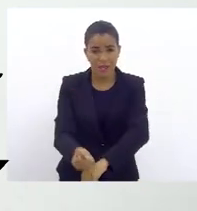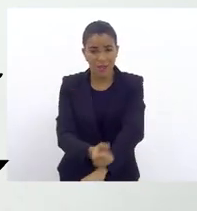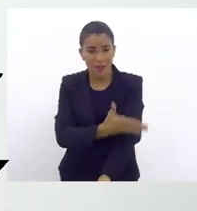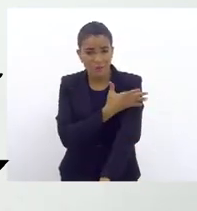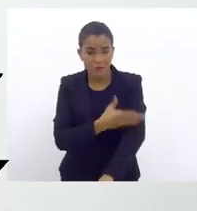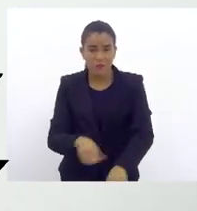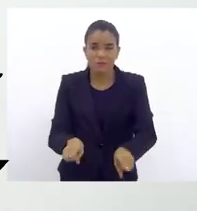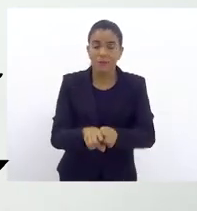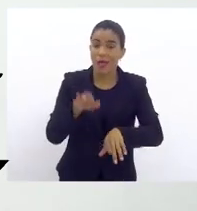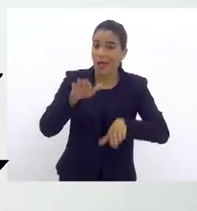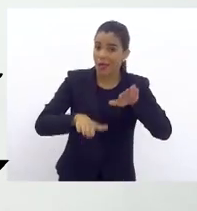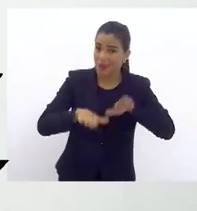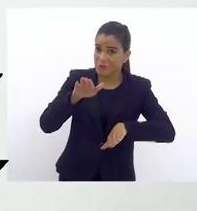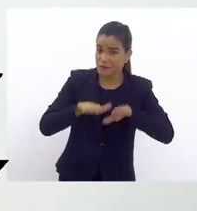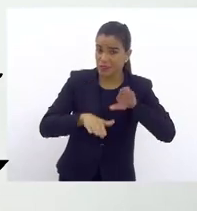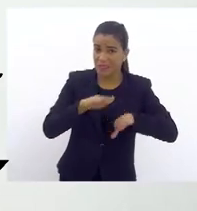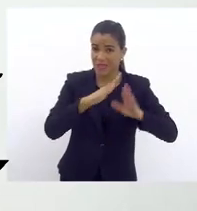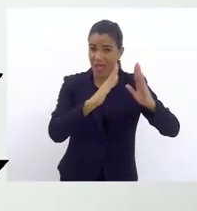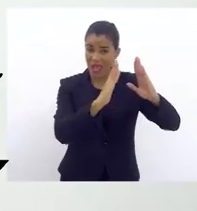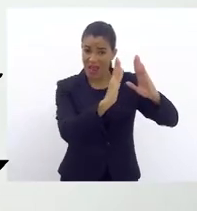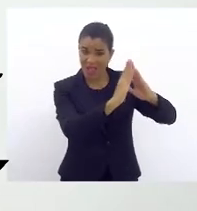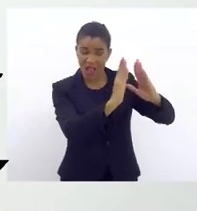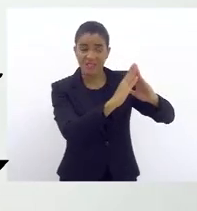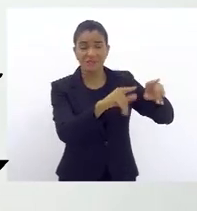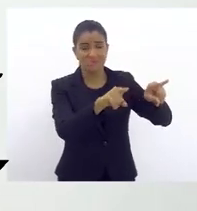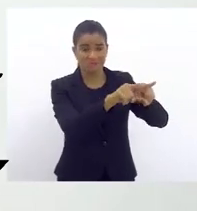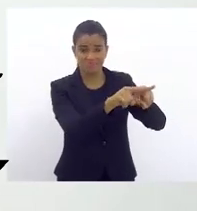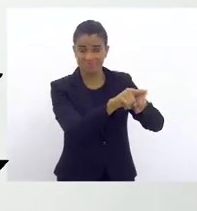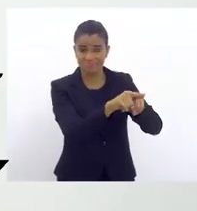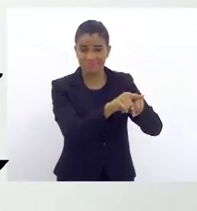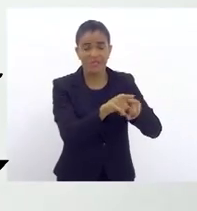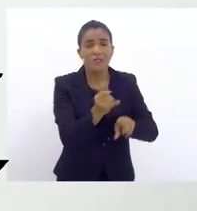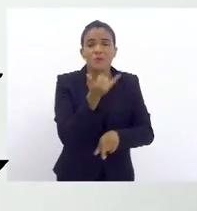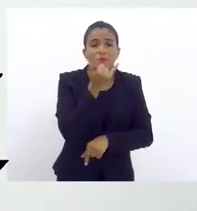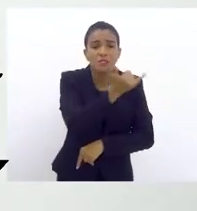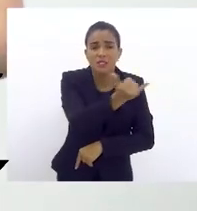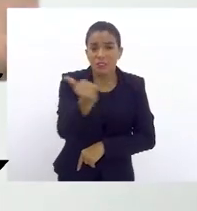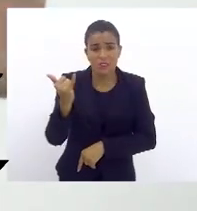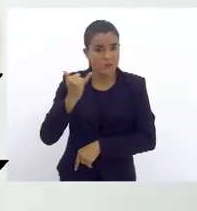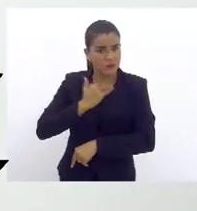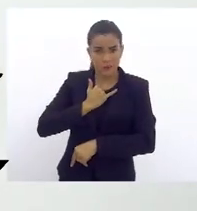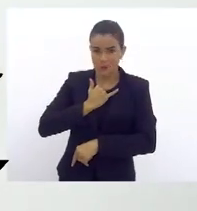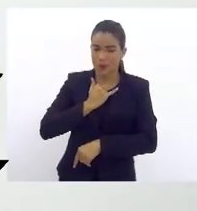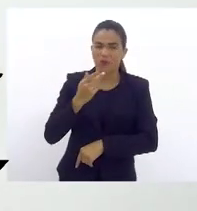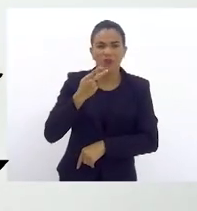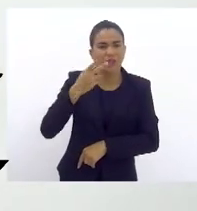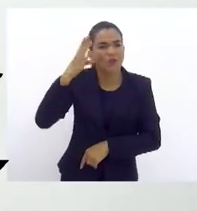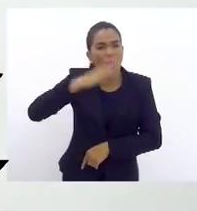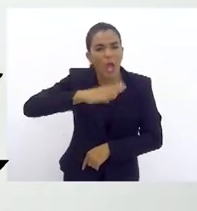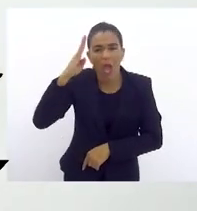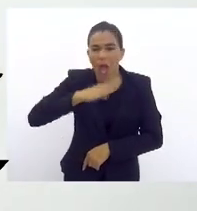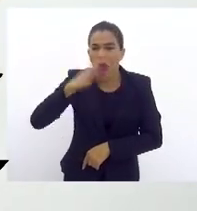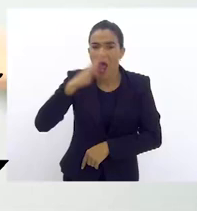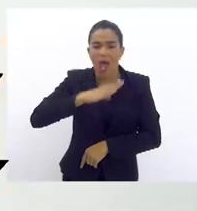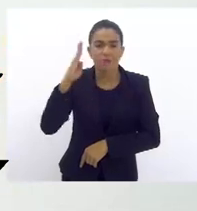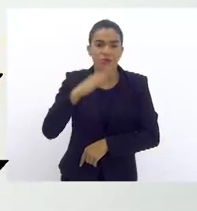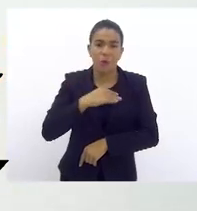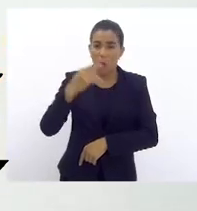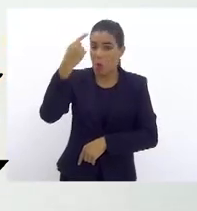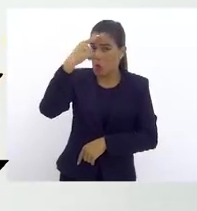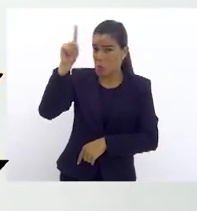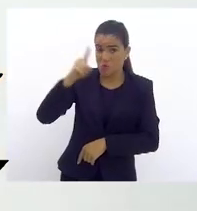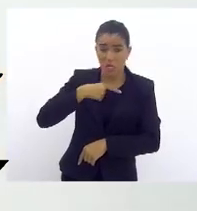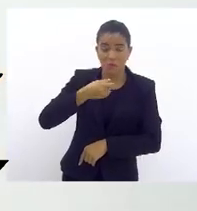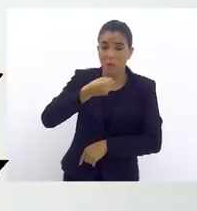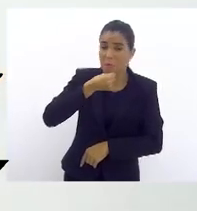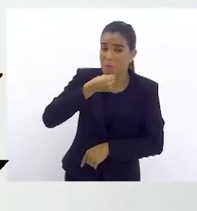às vezes seu patrimônio imaterial desculpem tô falando rápido não sabia que eu